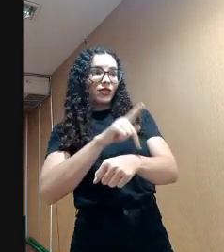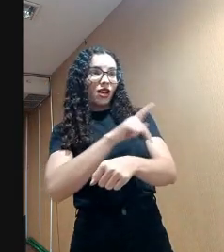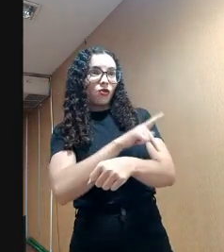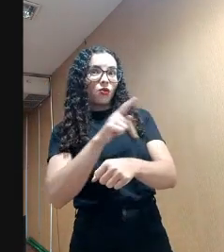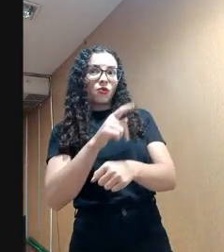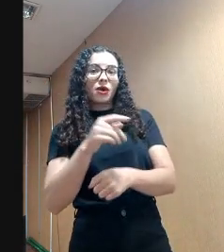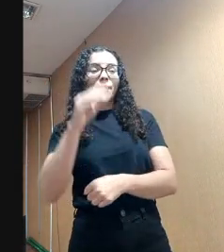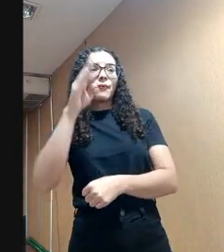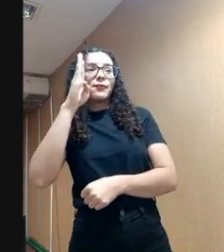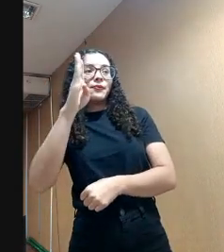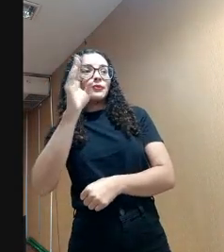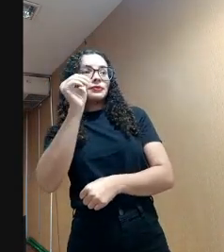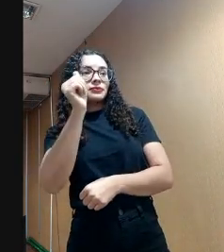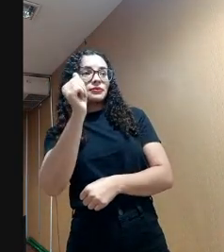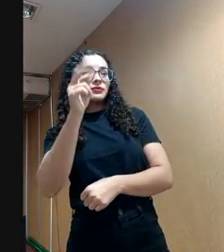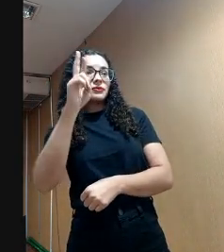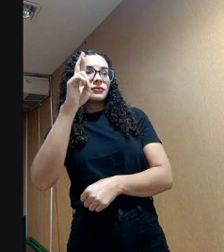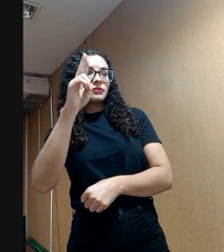Nascimento.